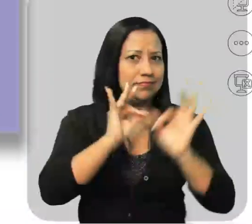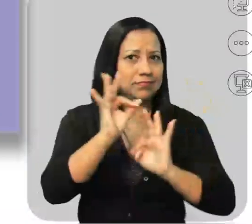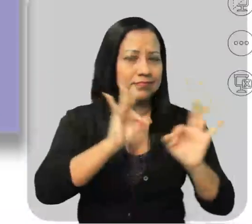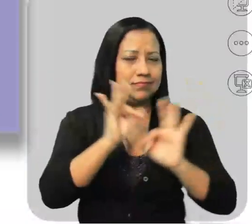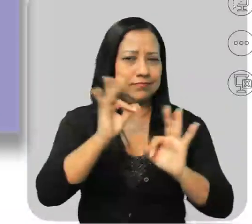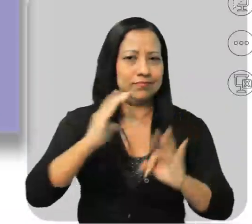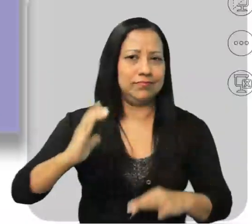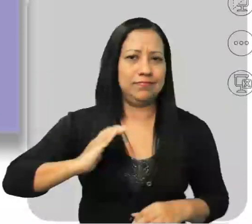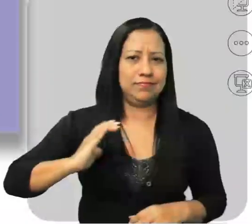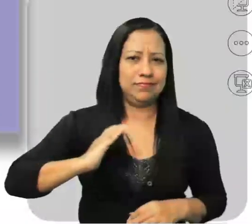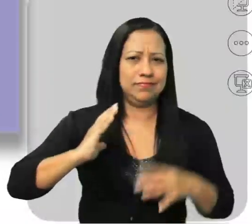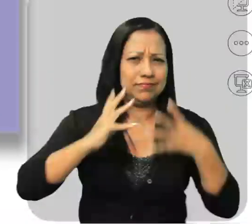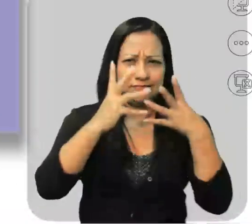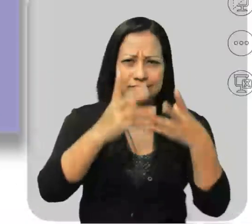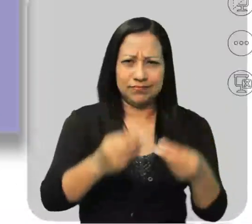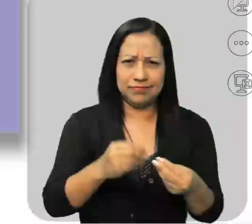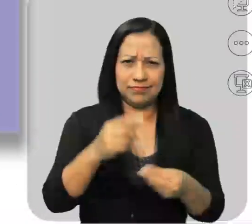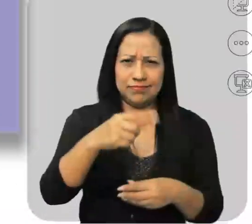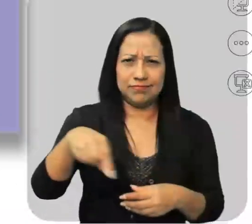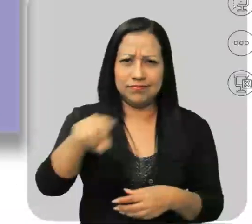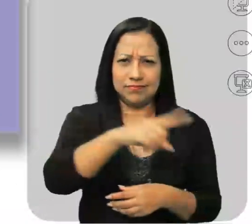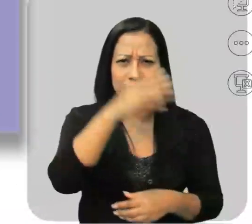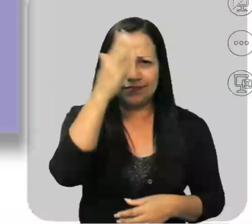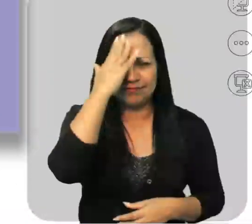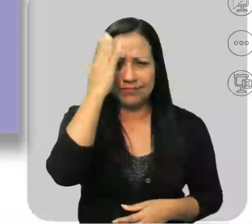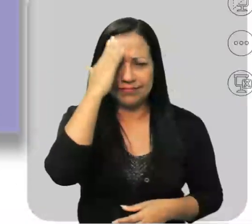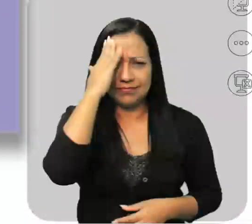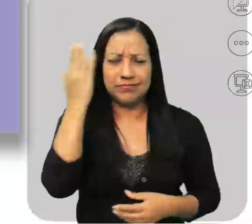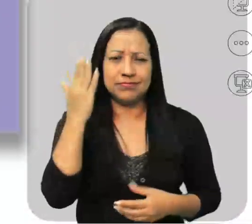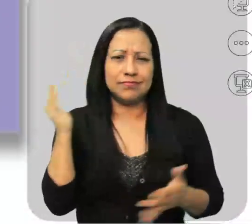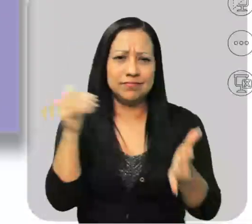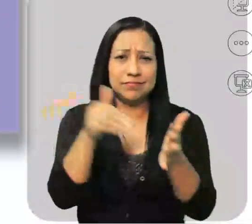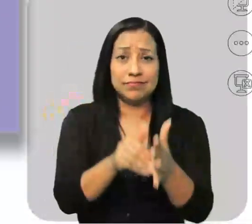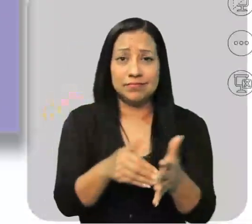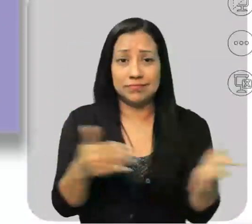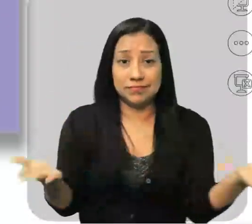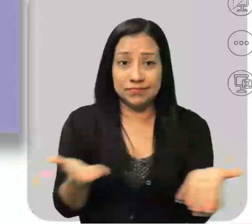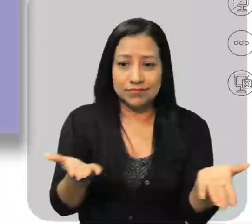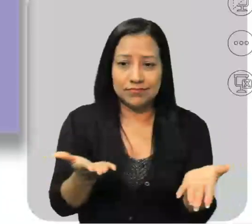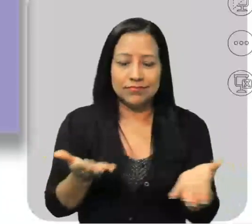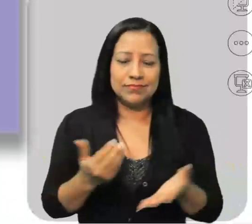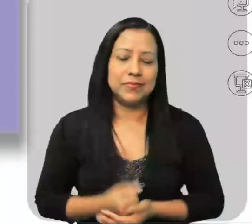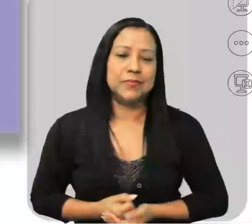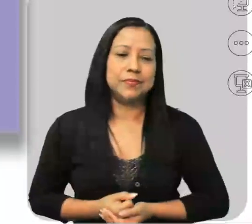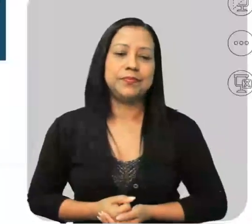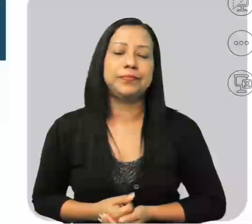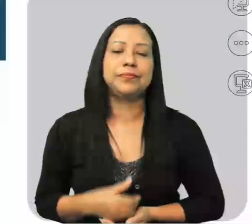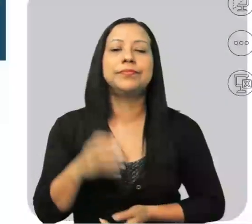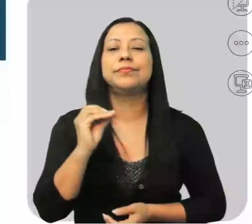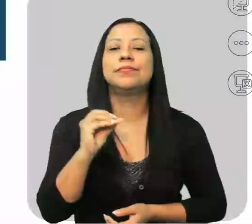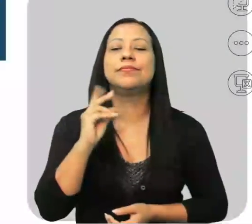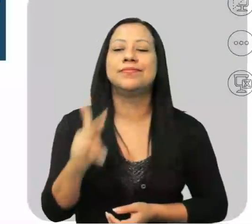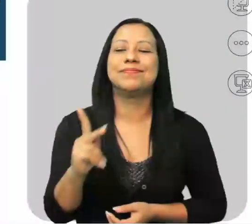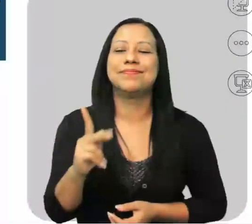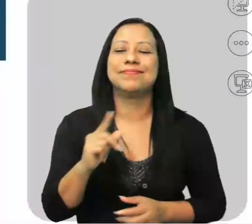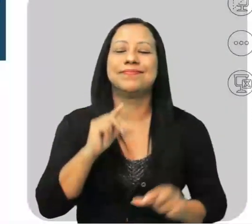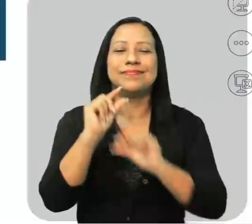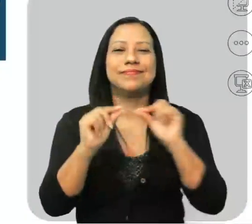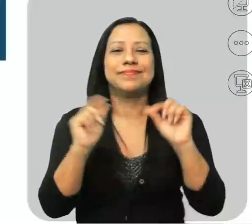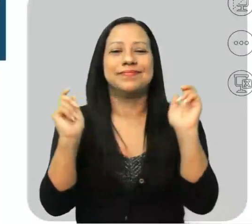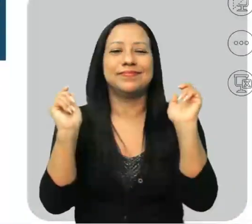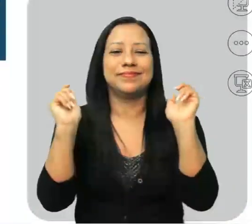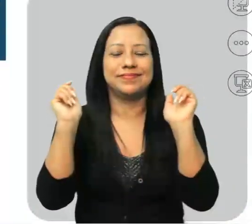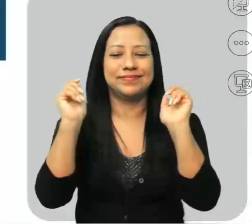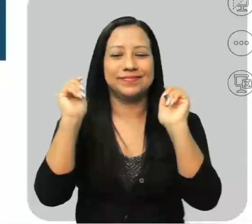e o nível de hierarquia delas e todos os assuntos que envolveram para a gente entender o ponto que a gente está chegando